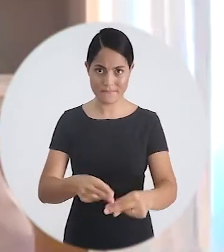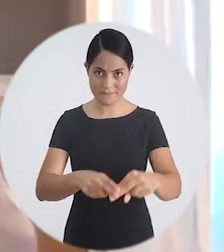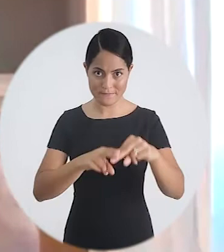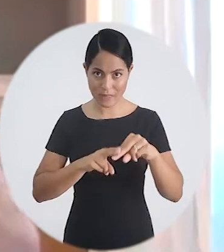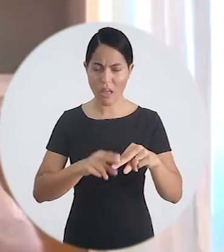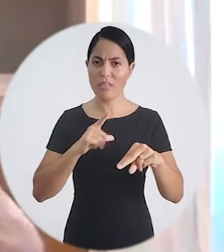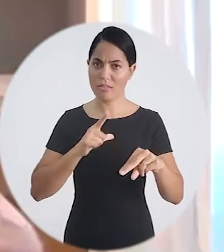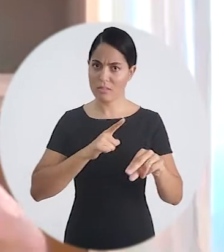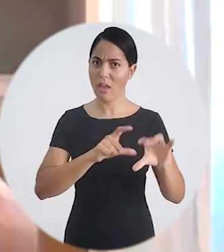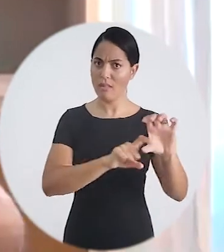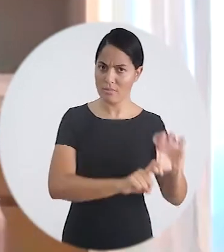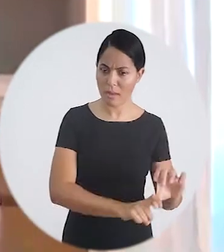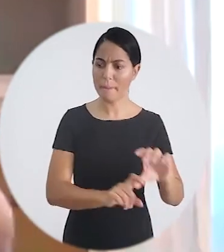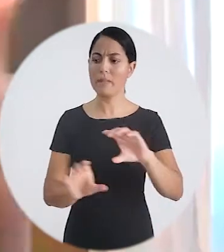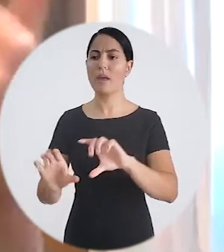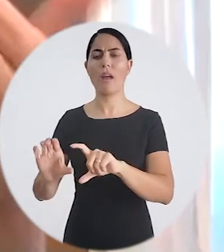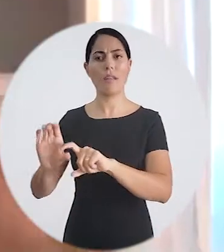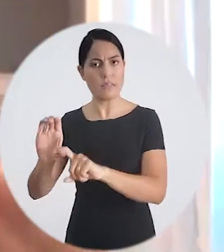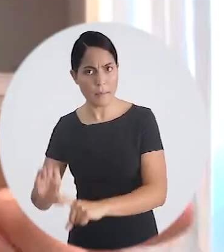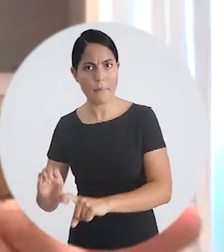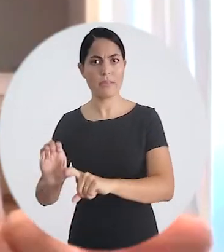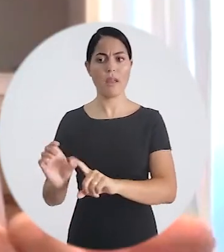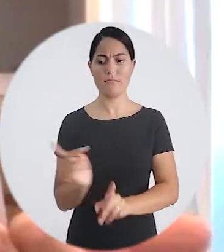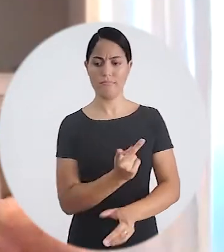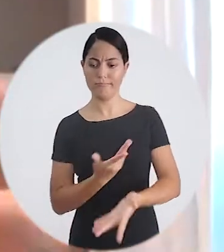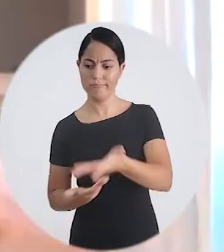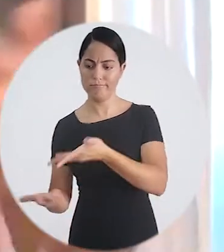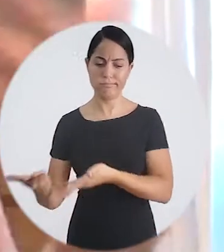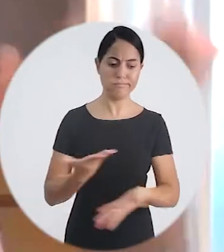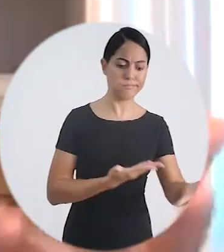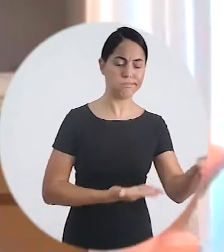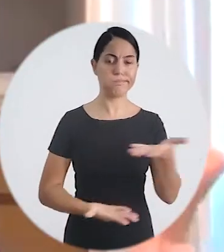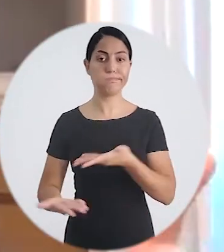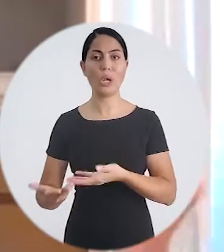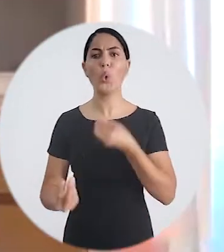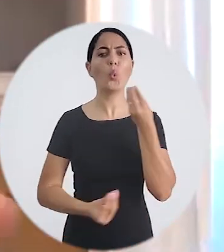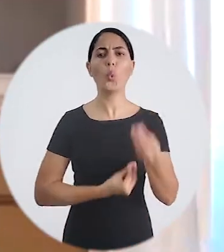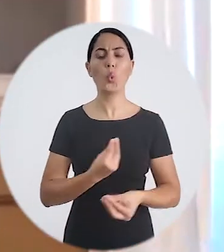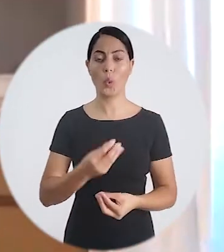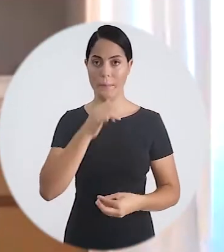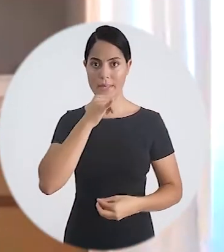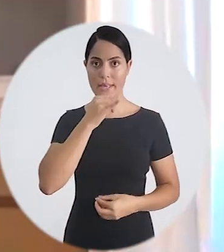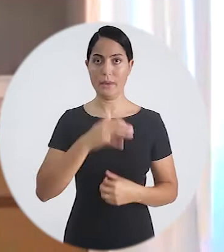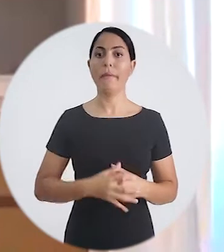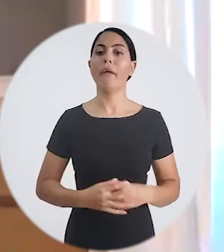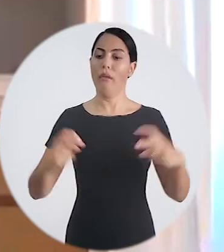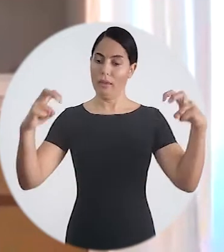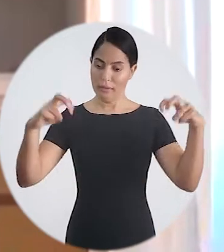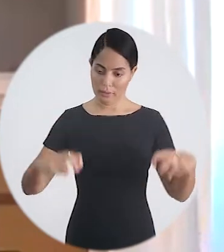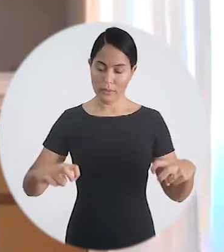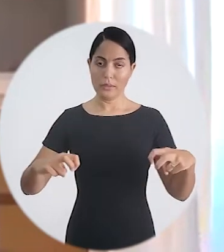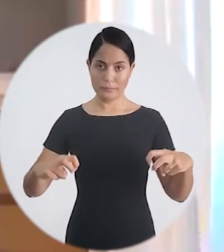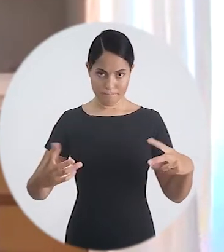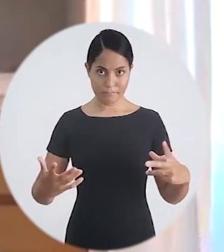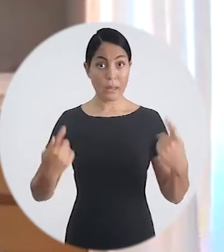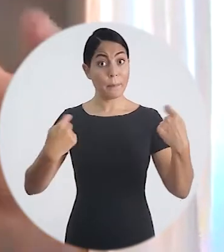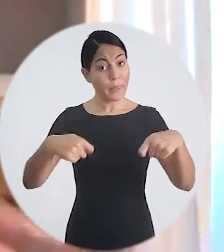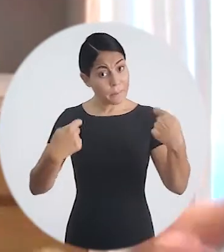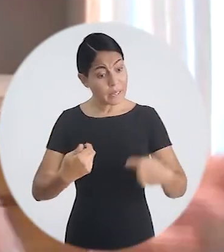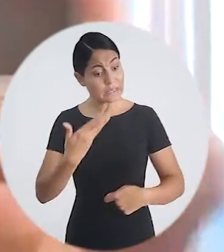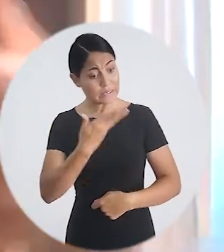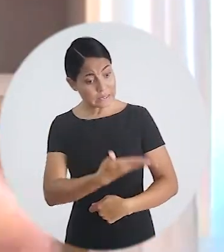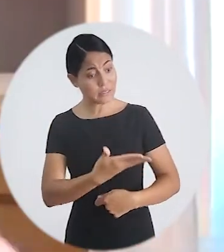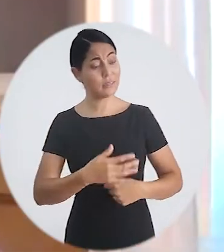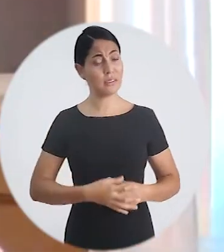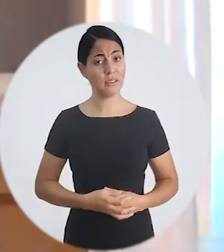entre elas, né? Quer dizer, vamos lá, se eu sento numa mesa de negociação, de mediação com você, é porque eu preciso de você, eu preciso